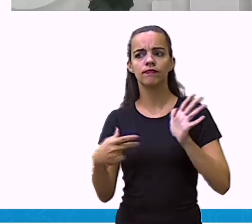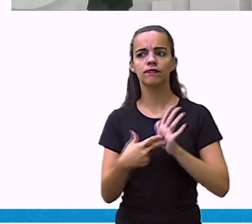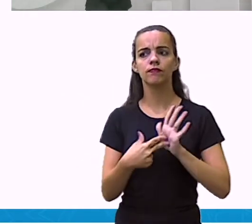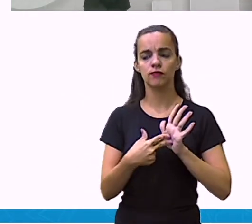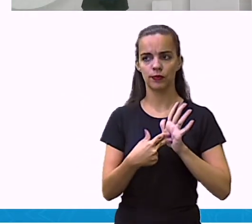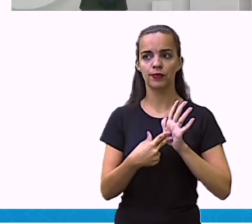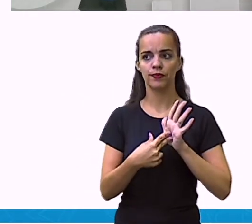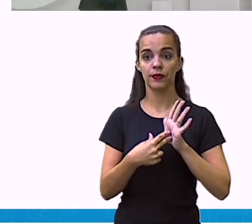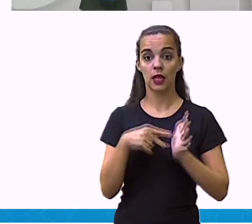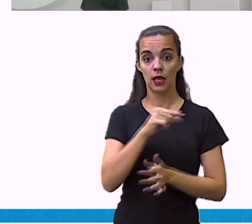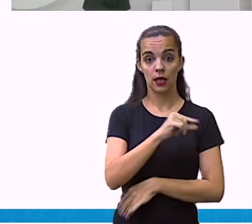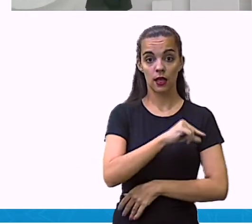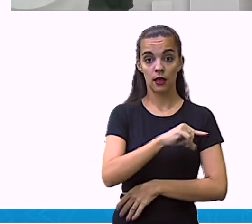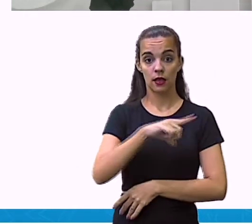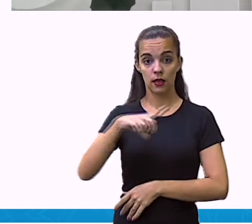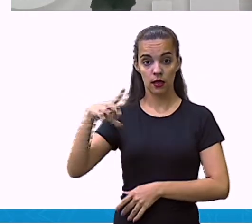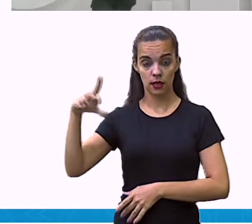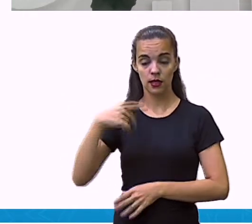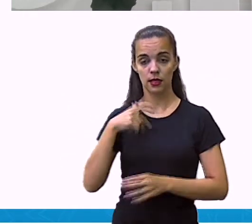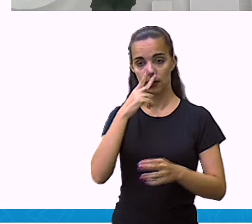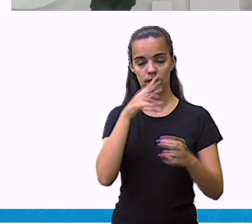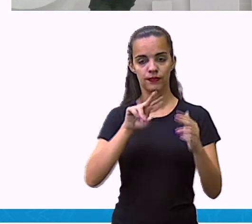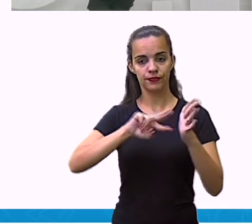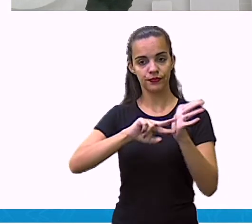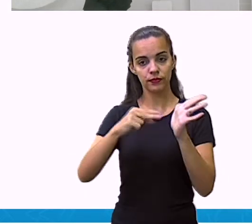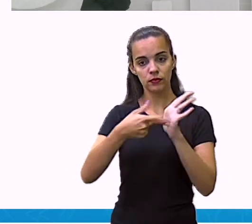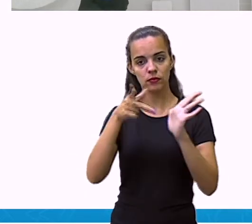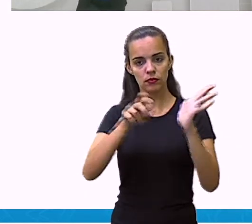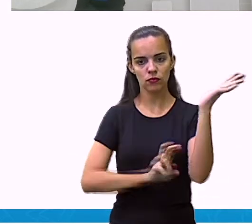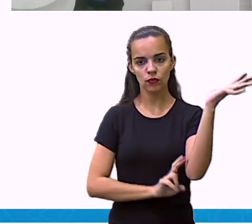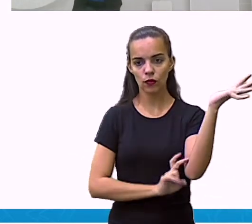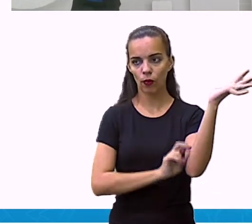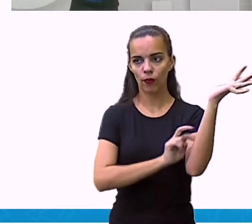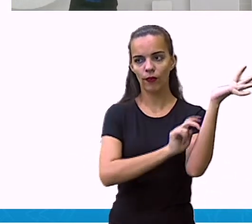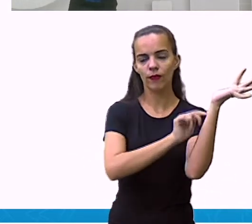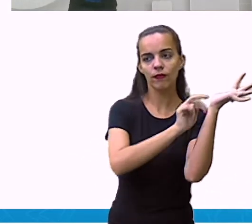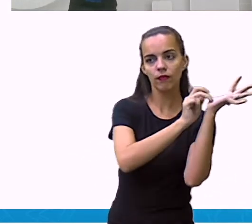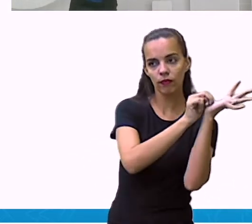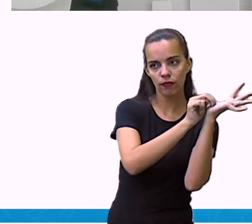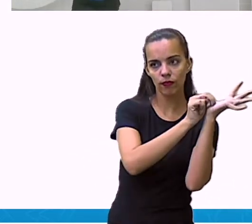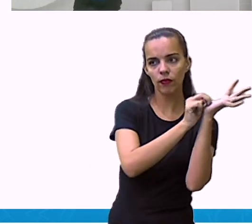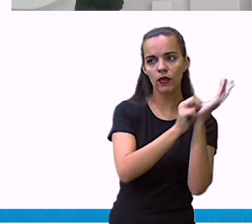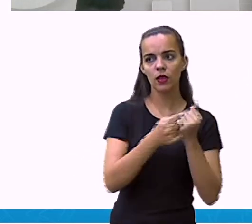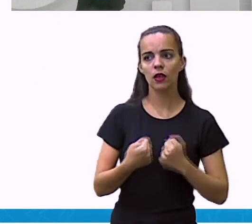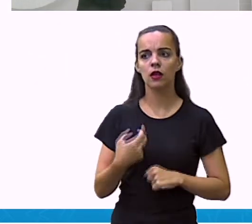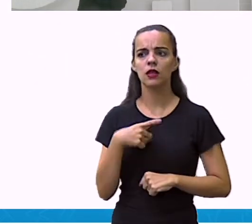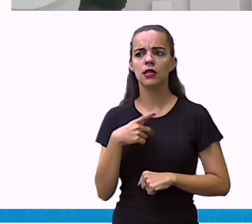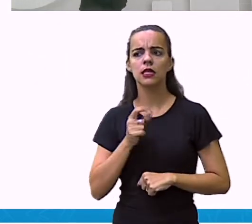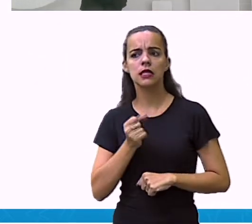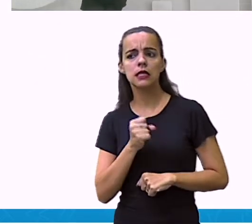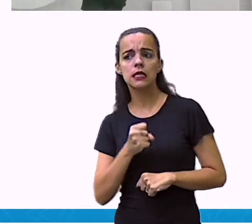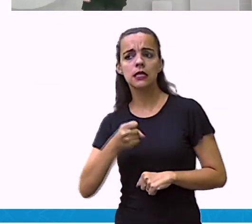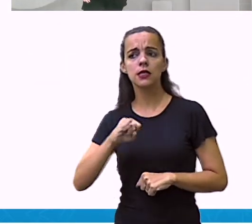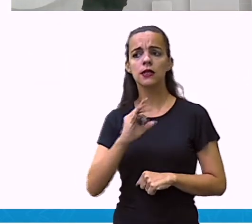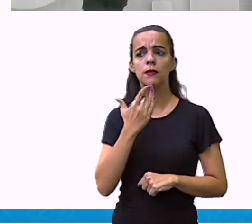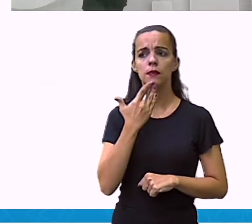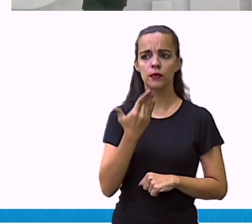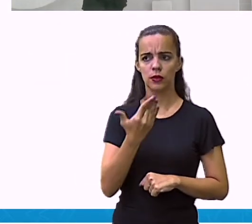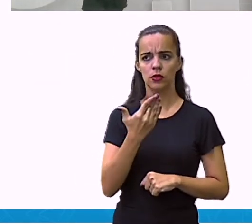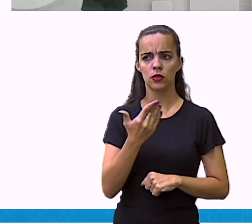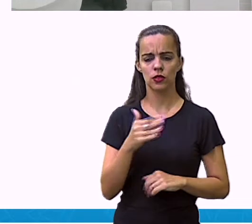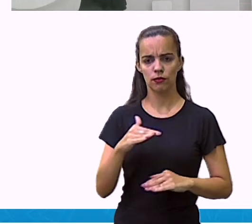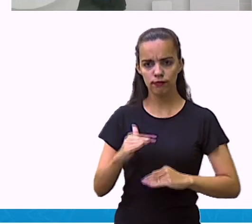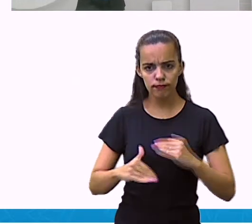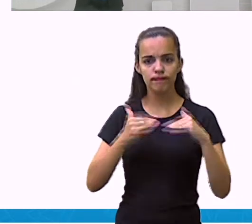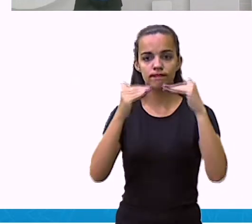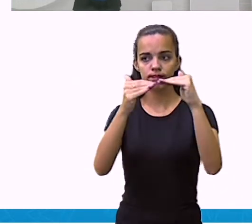vou subir. Então, dependendo do número que for me dado, e se pedir para que eu cresça, que